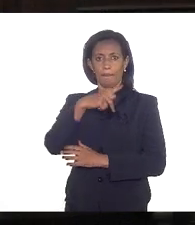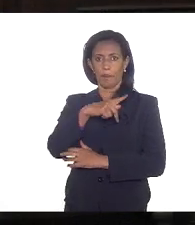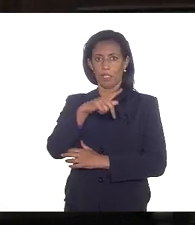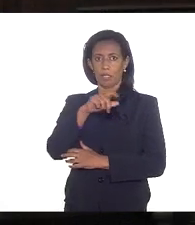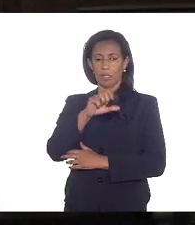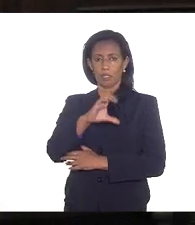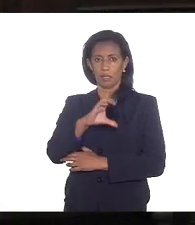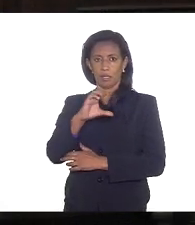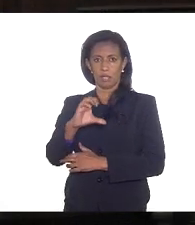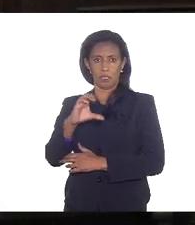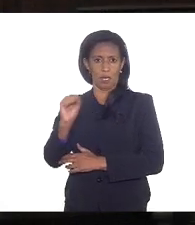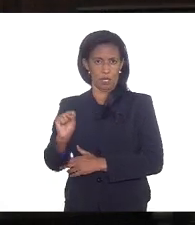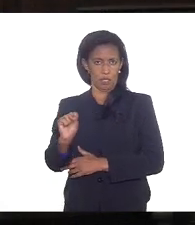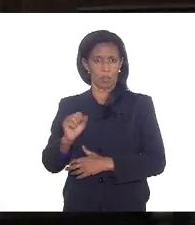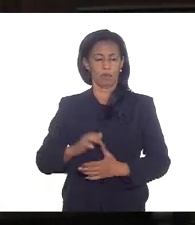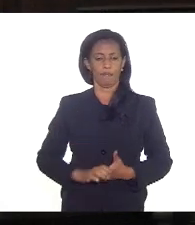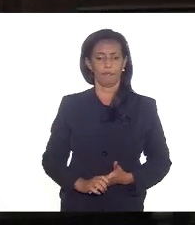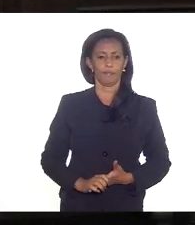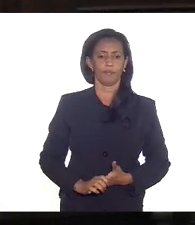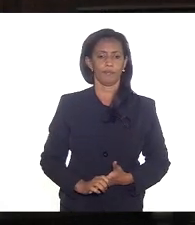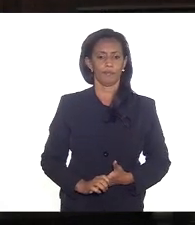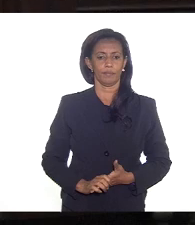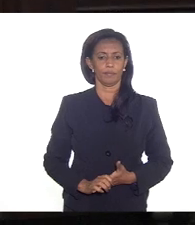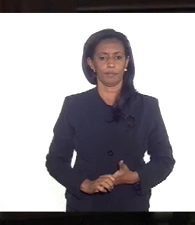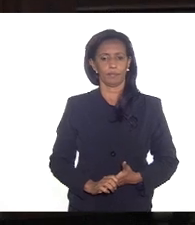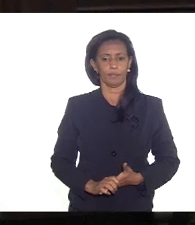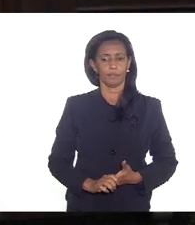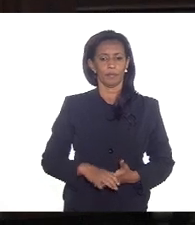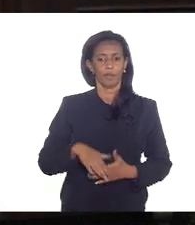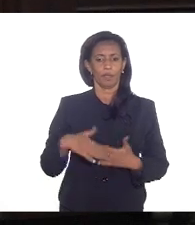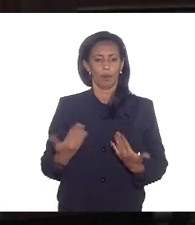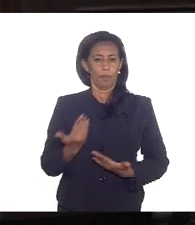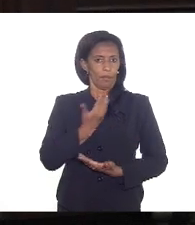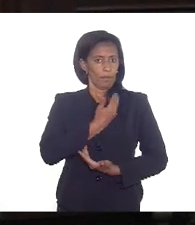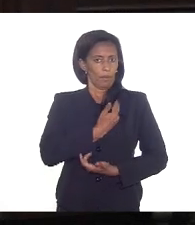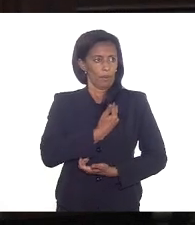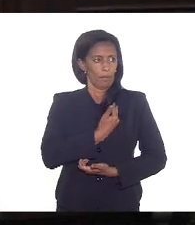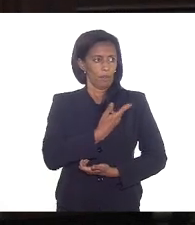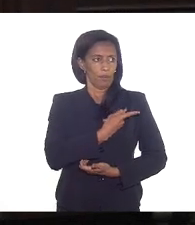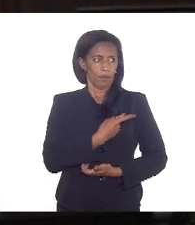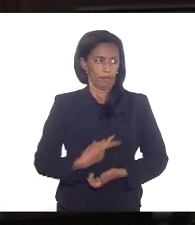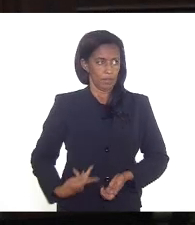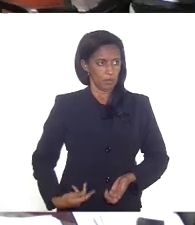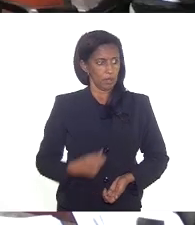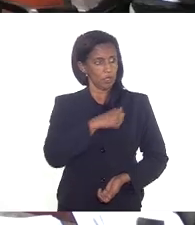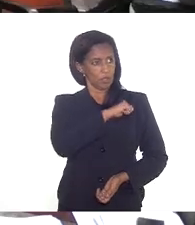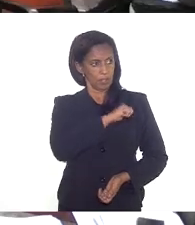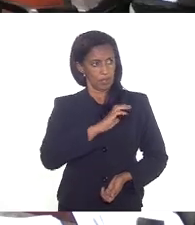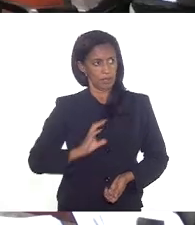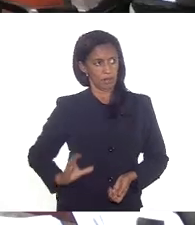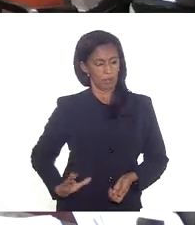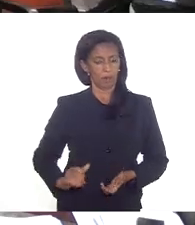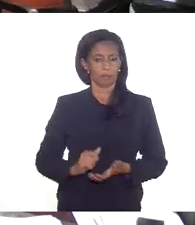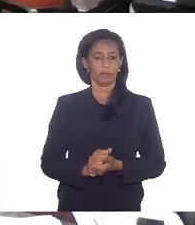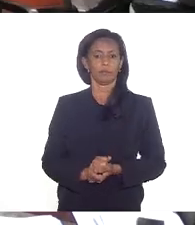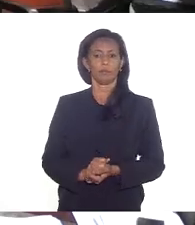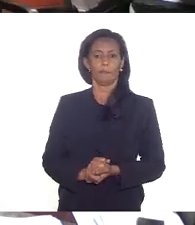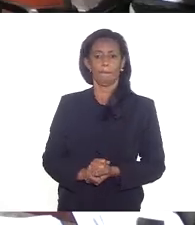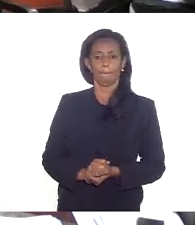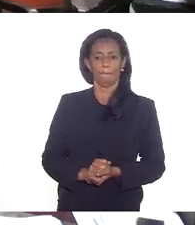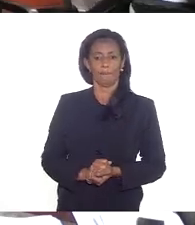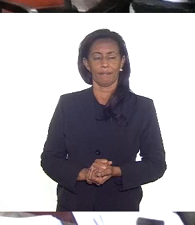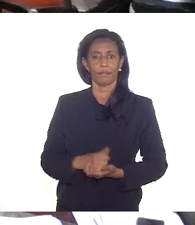pccs então meu amigo e Presidente Deputado André Ceciliano